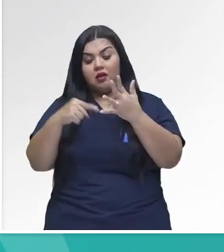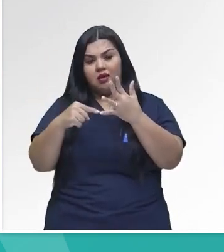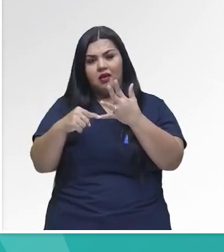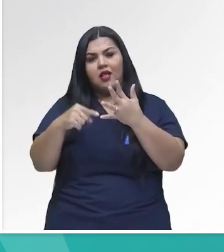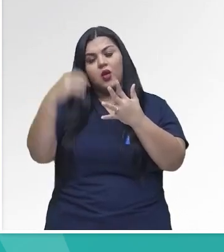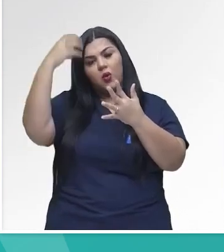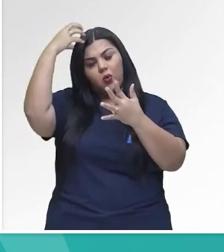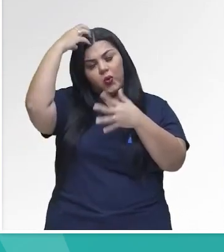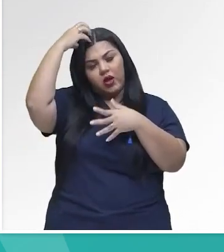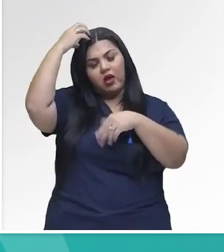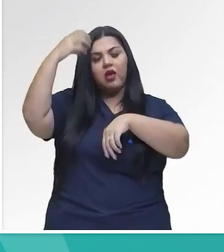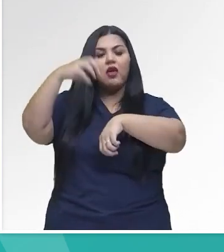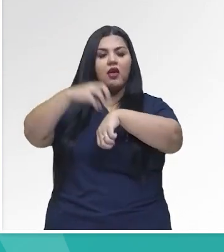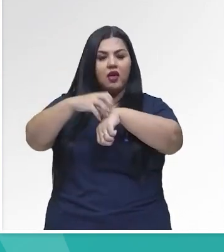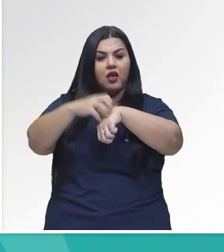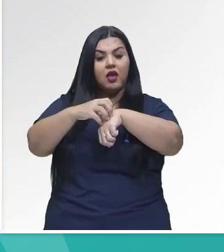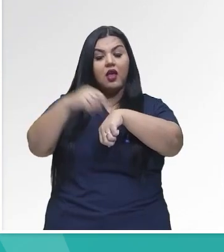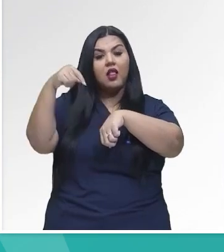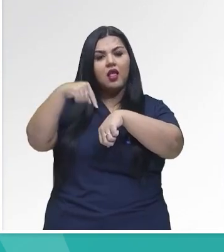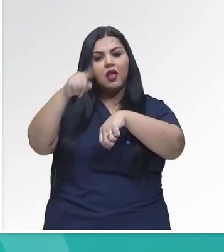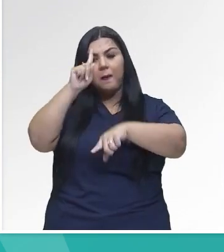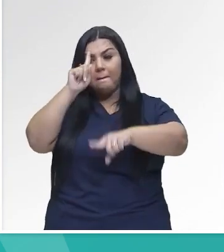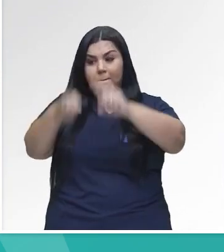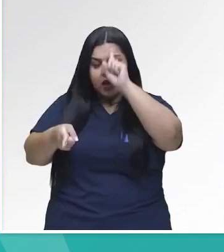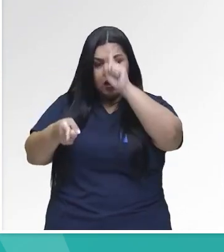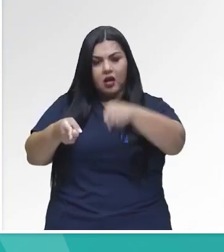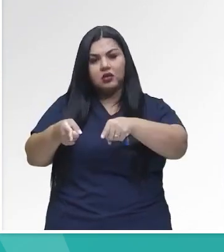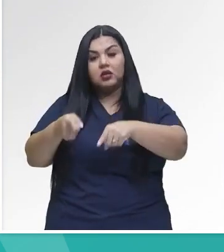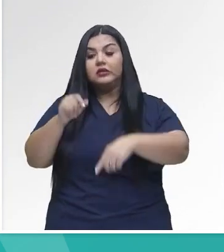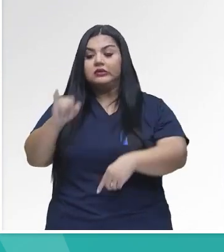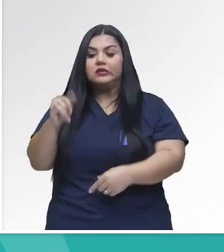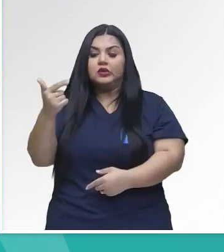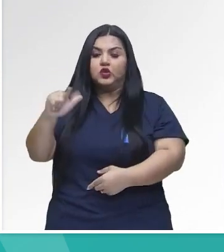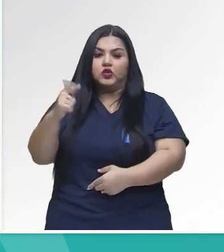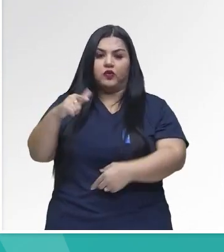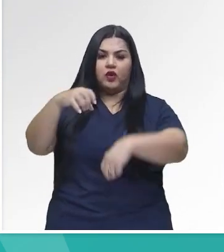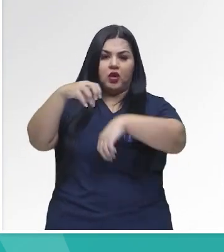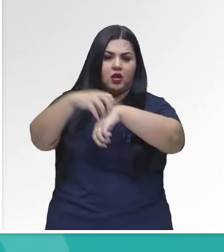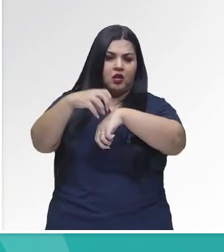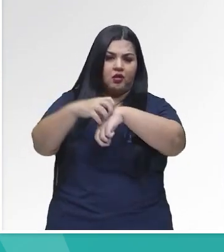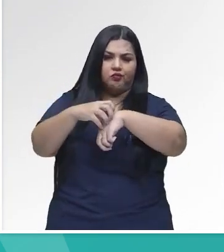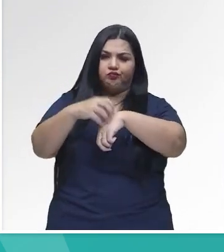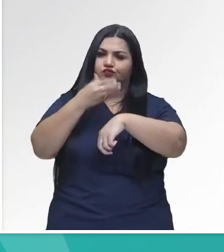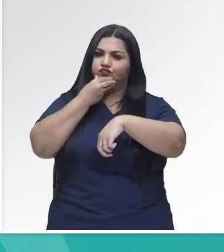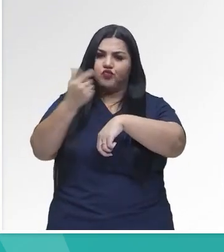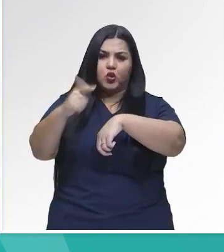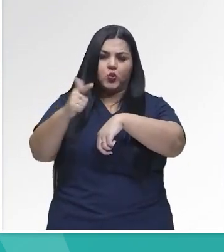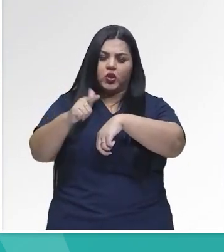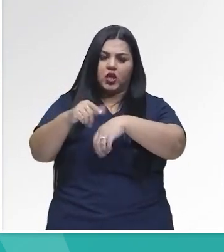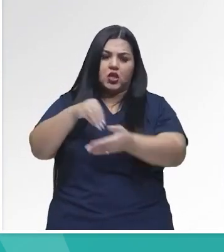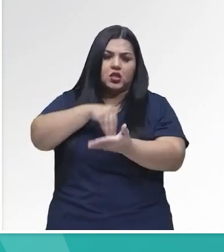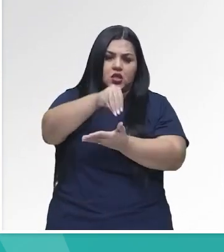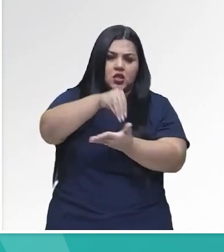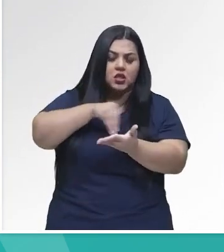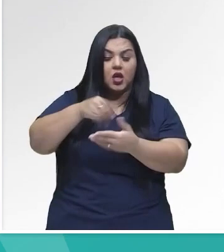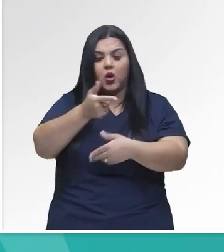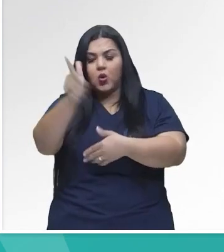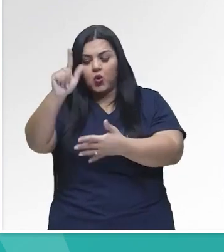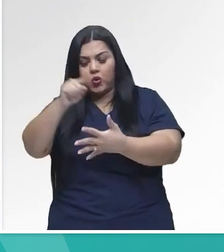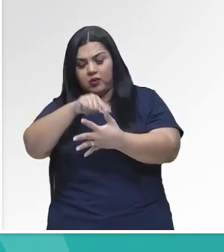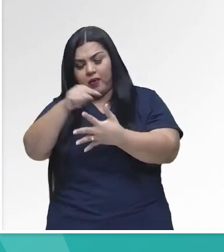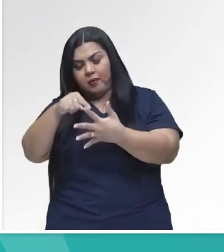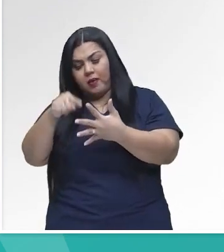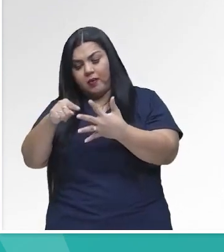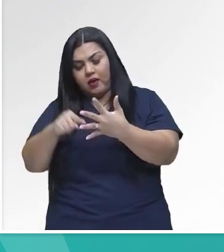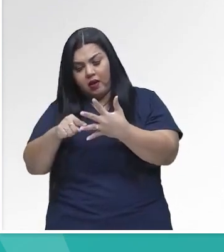que determina o jogo. Sem o rei não existe jogo de xadrez. As outras peças, elas podem